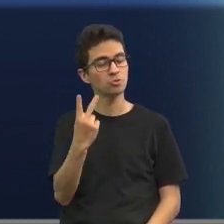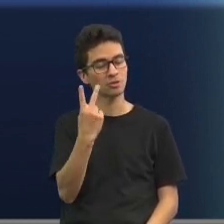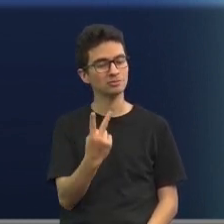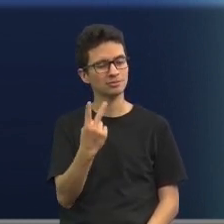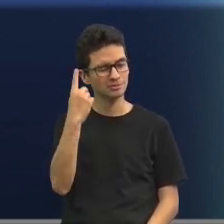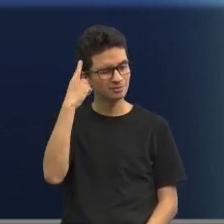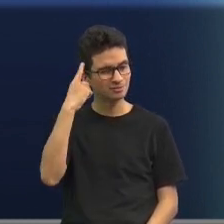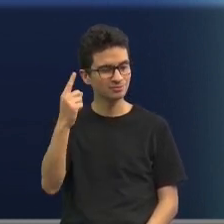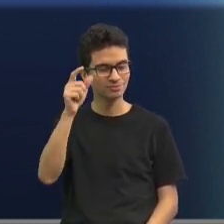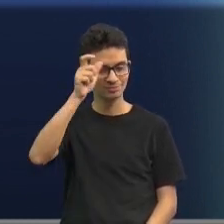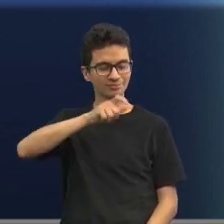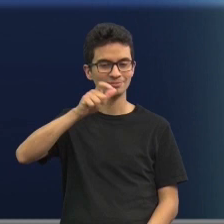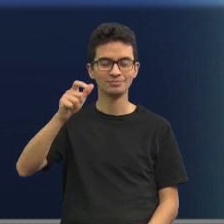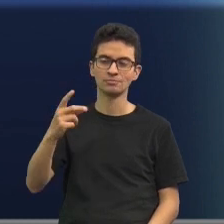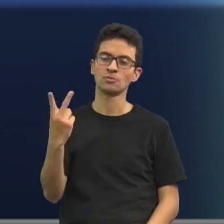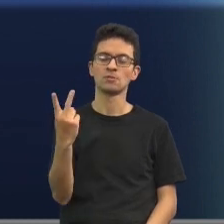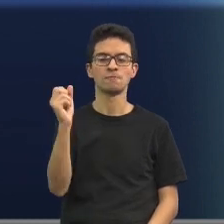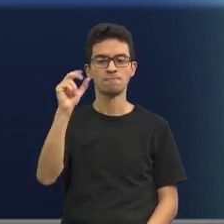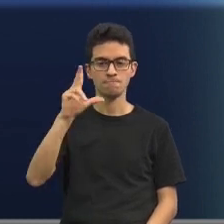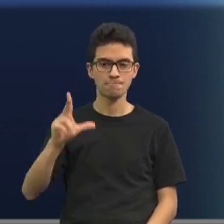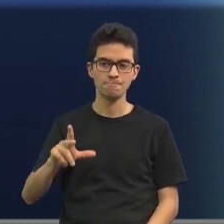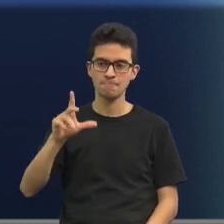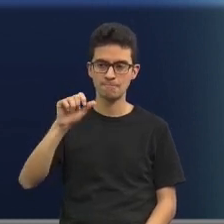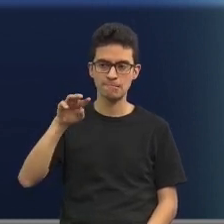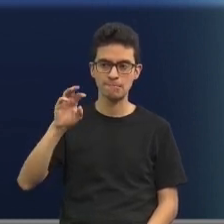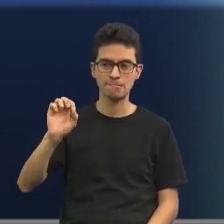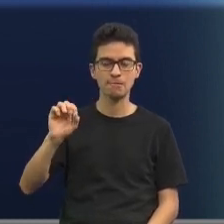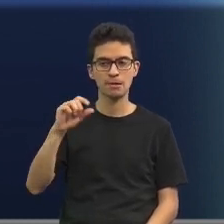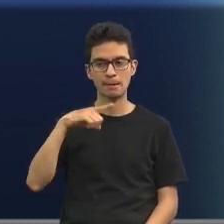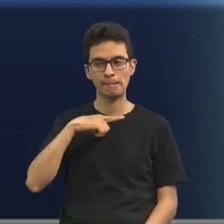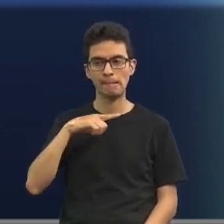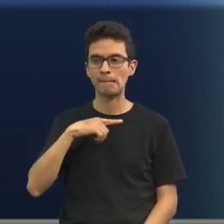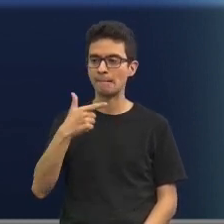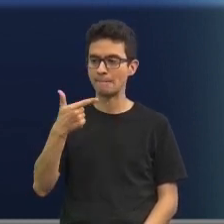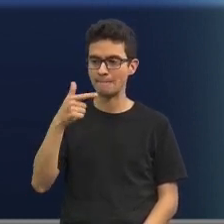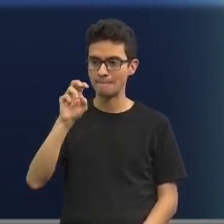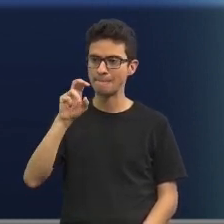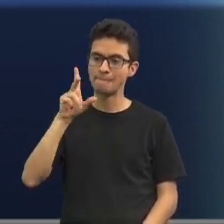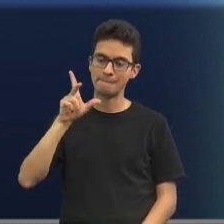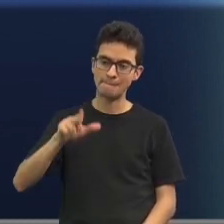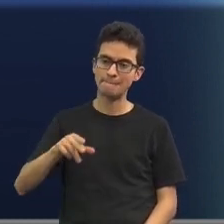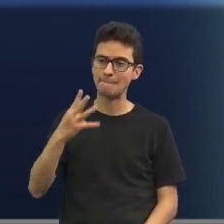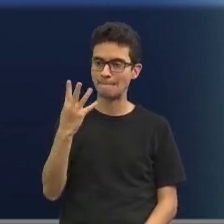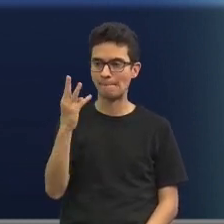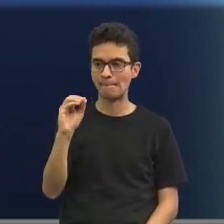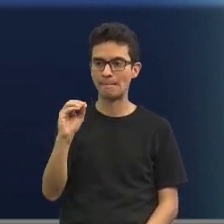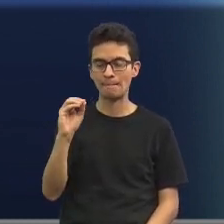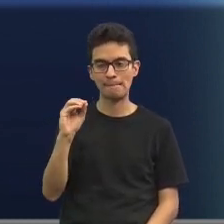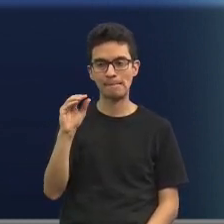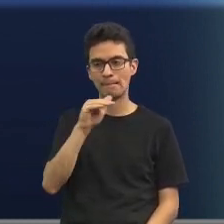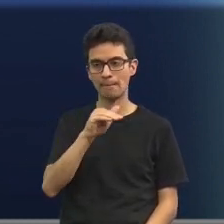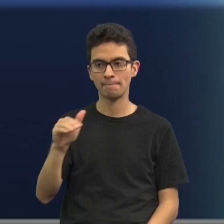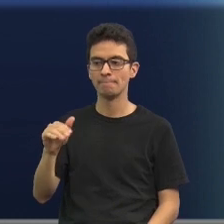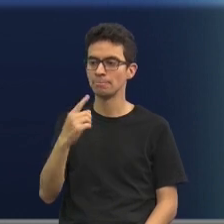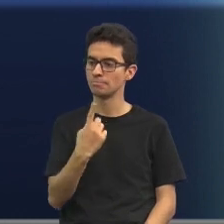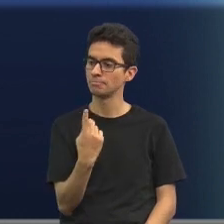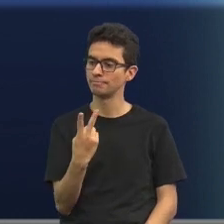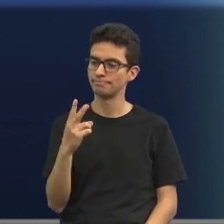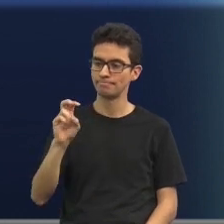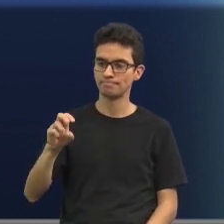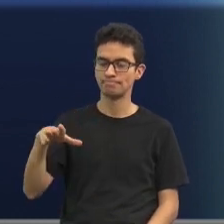seja dois bonequinhos azuis lecce sobre 25 é igual a 40 sobre 125